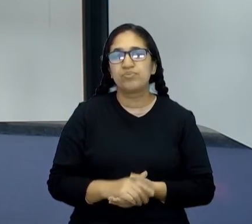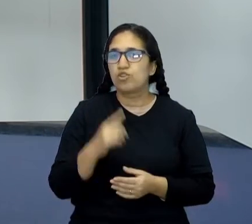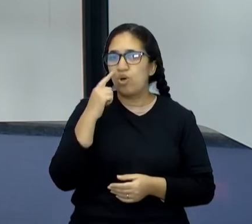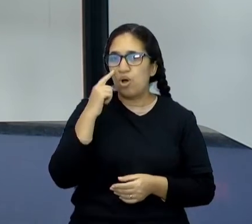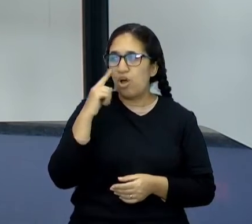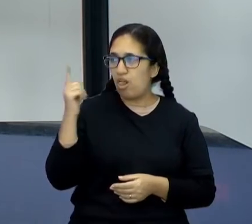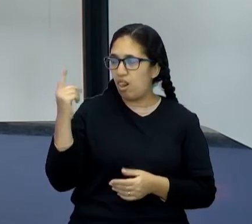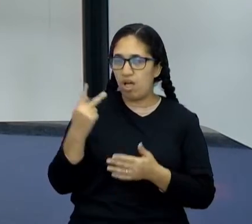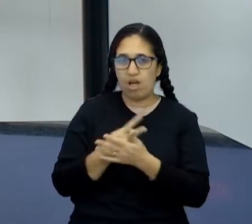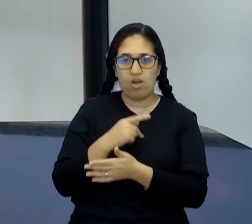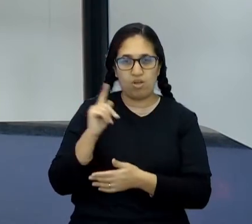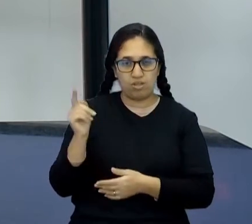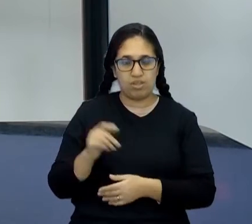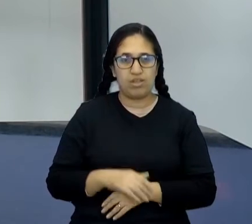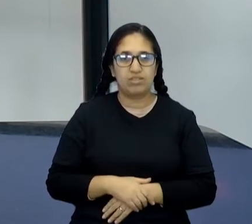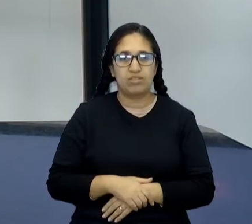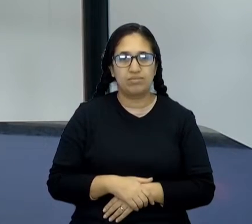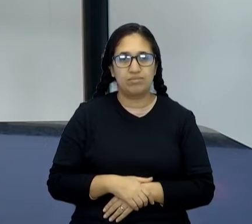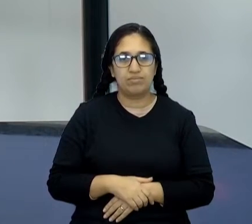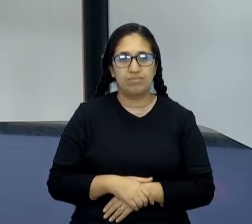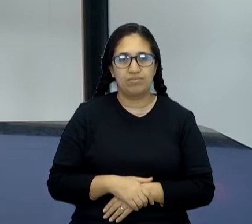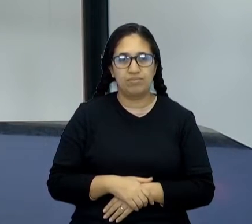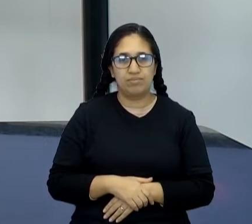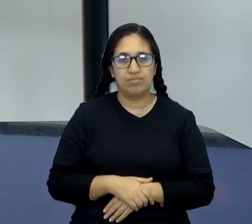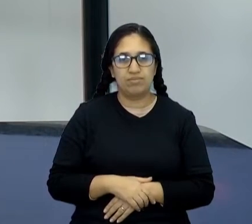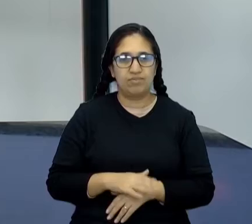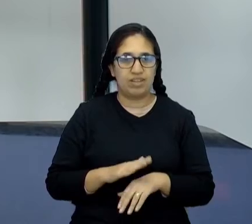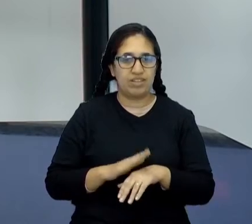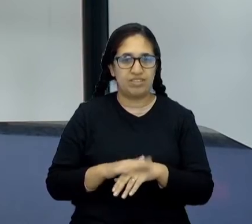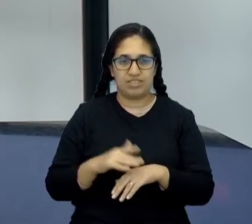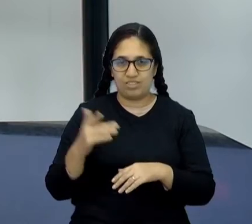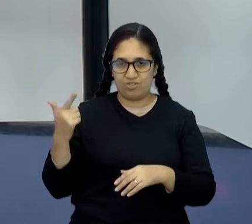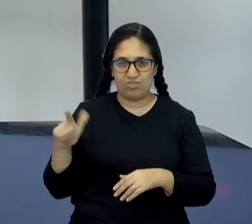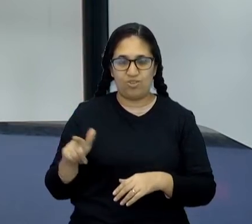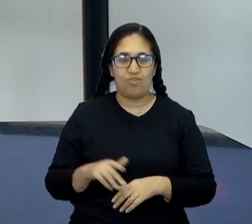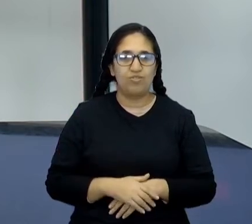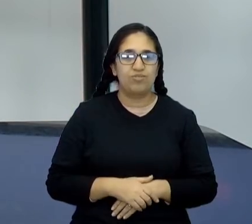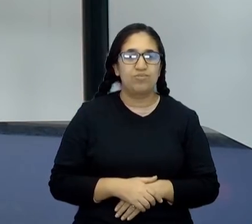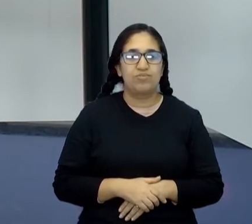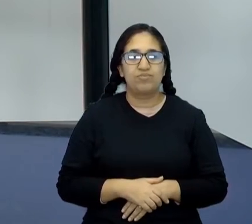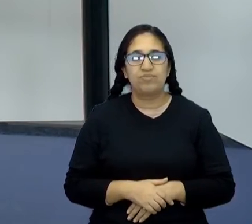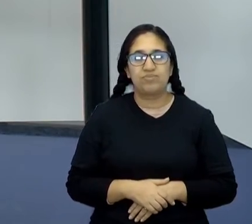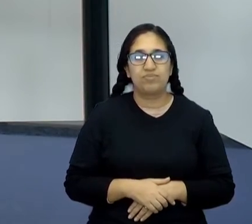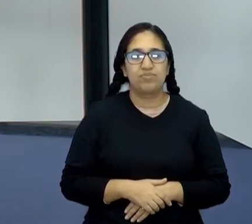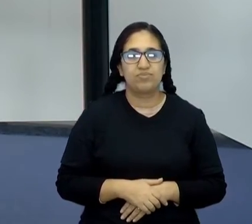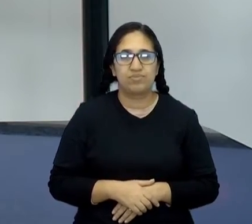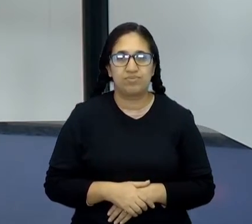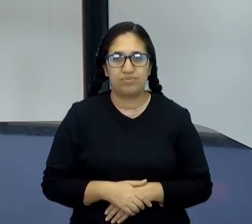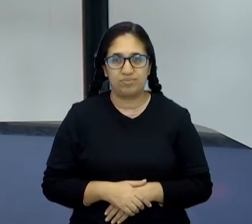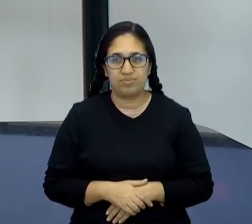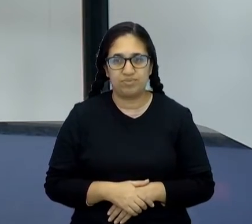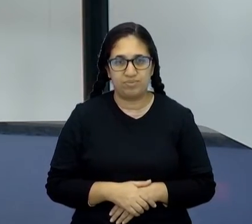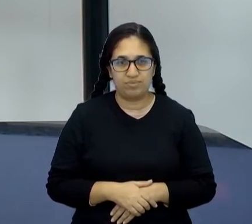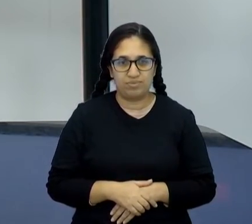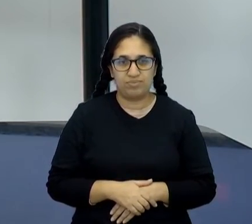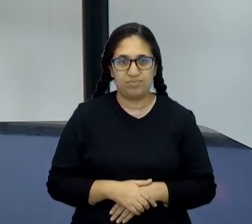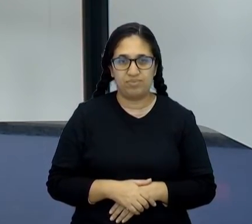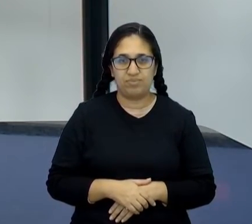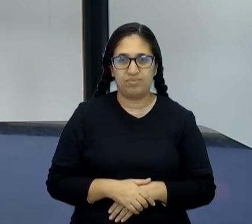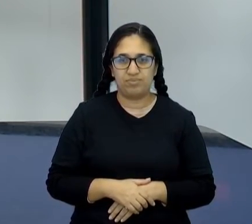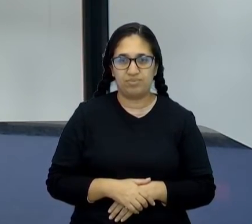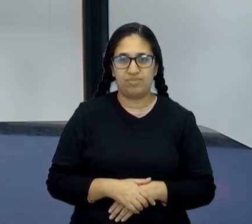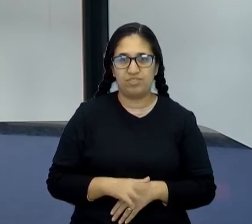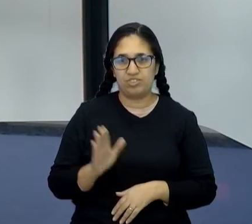acontece quando os polos são... Vou trazer isso pra cá, fazer de novo aqui. Eu trouxe de novo aqui, ó. O que eu tenho aqui, eu